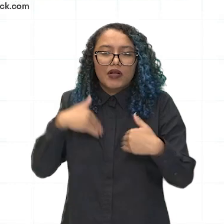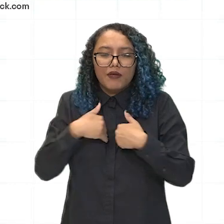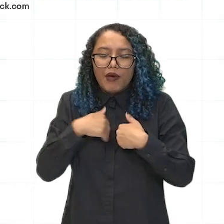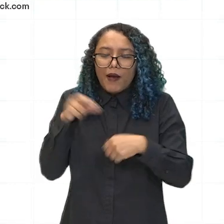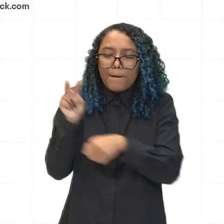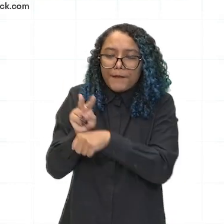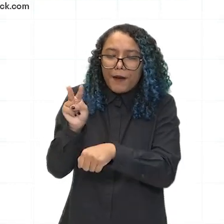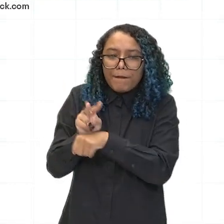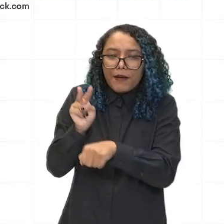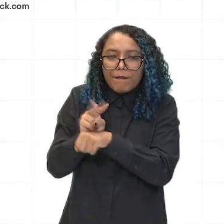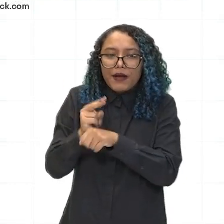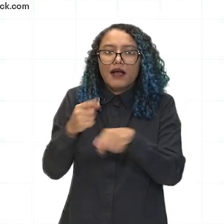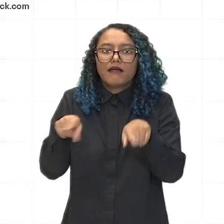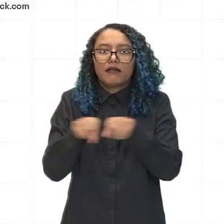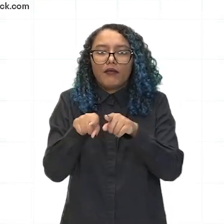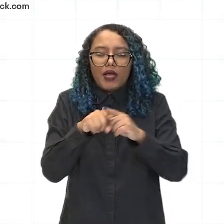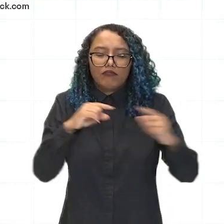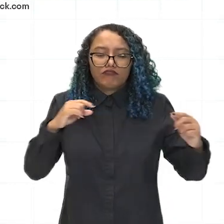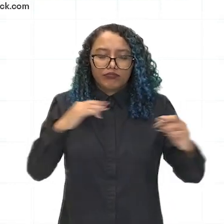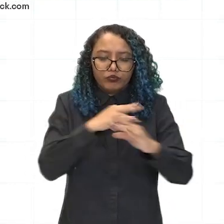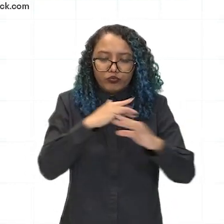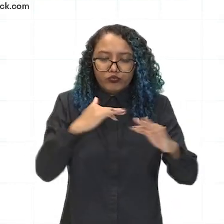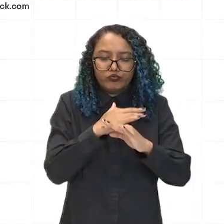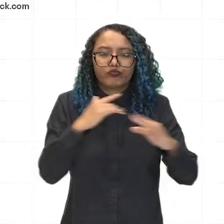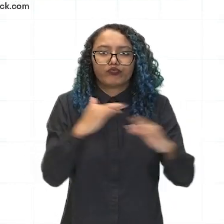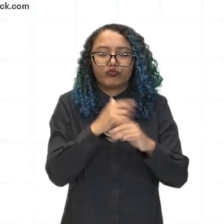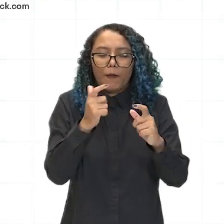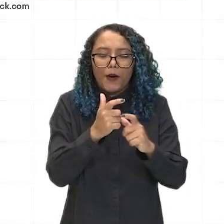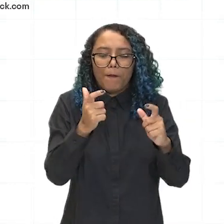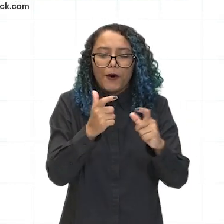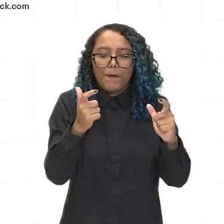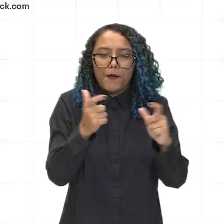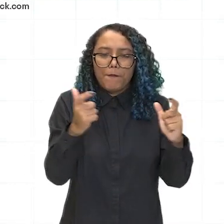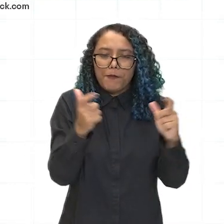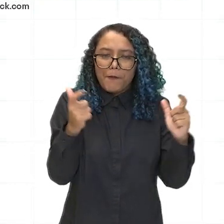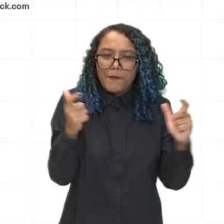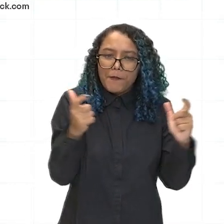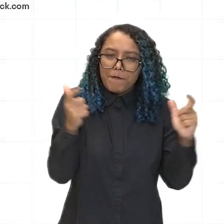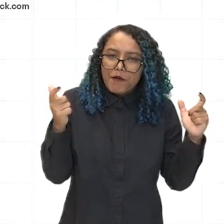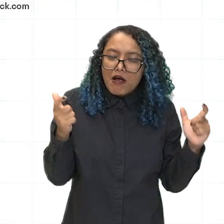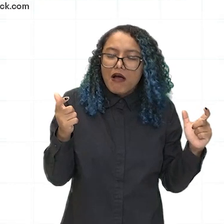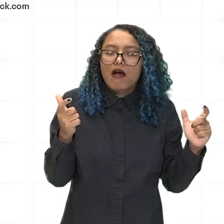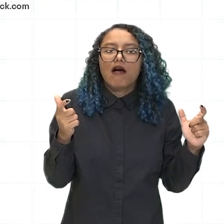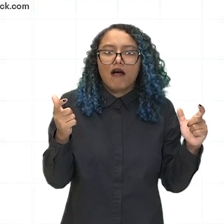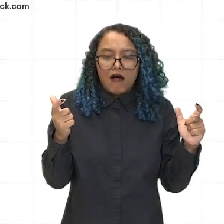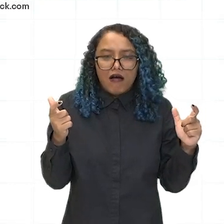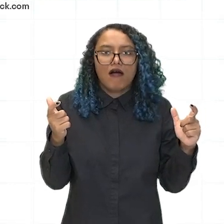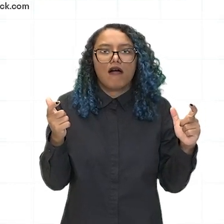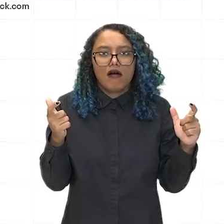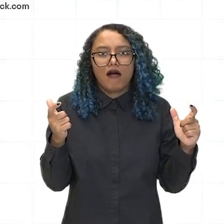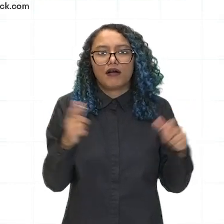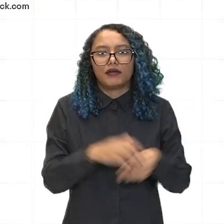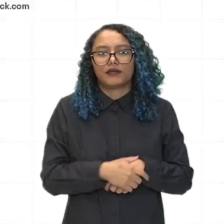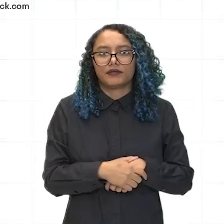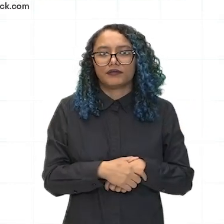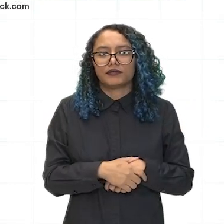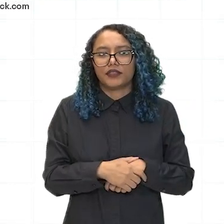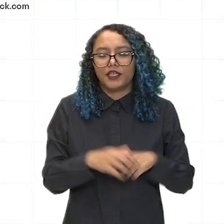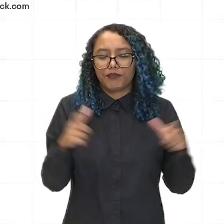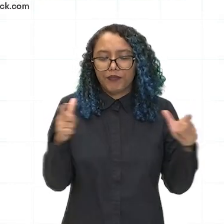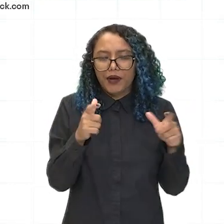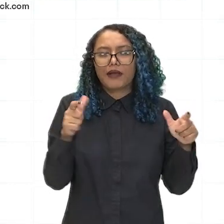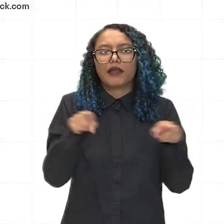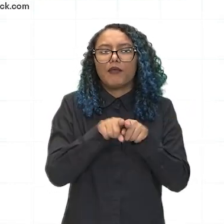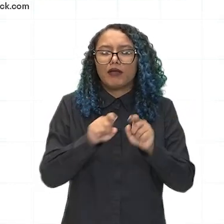expansão urbana, a expansão das cidades, cada vez mais as cidades estão crescendo e ocupando áreas